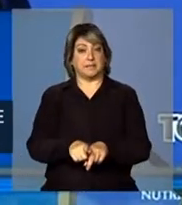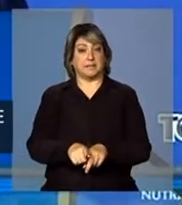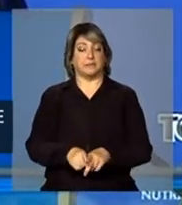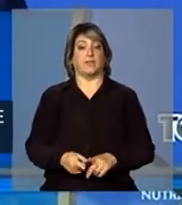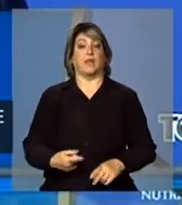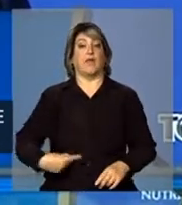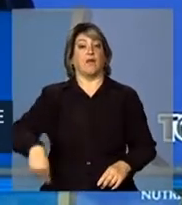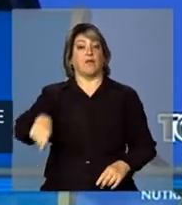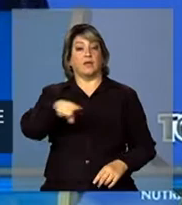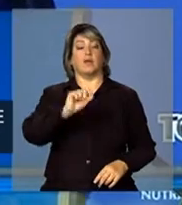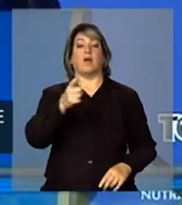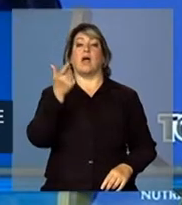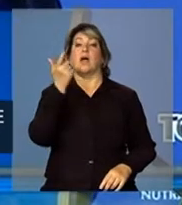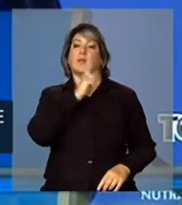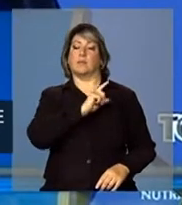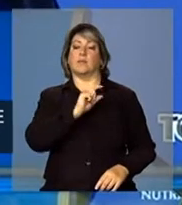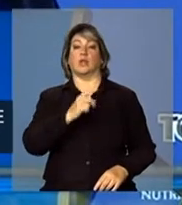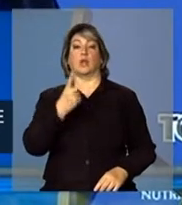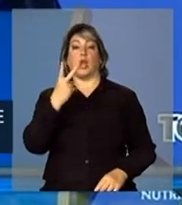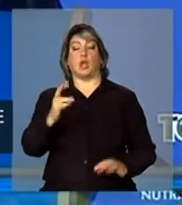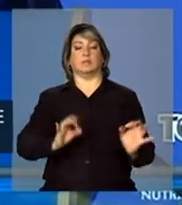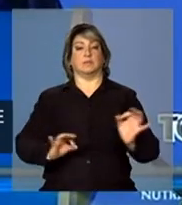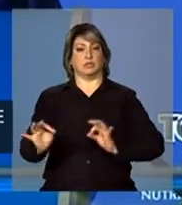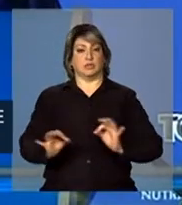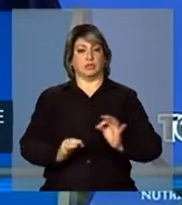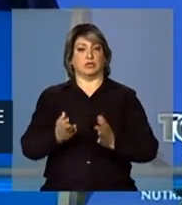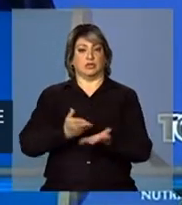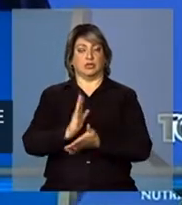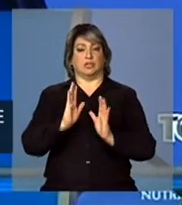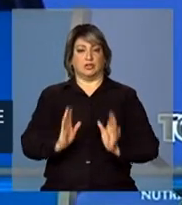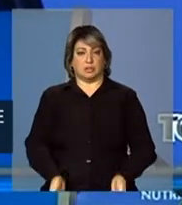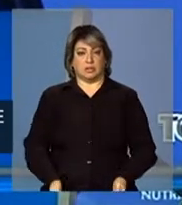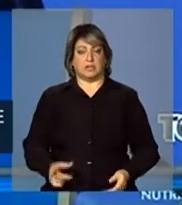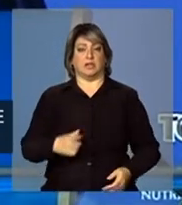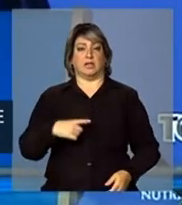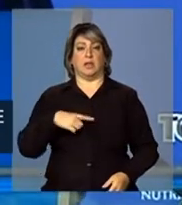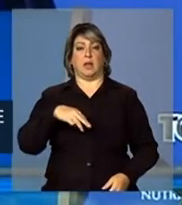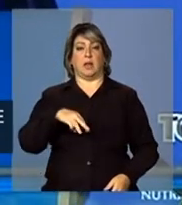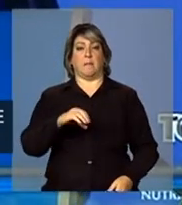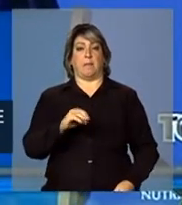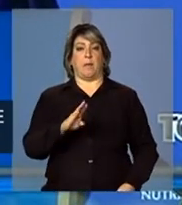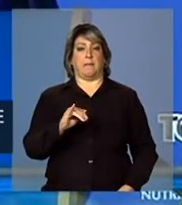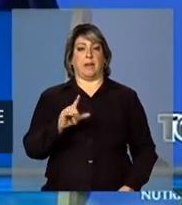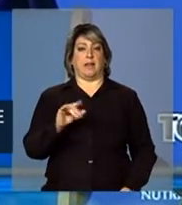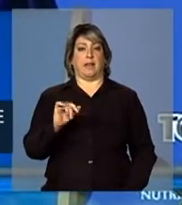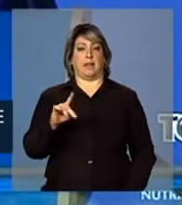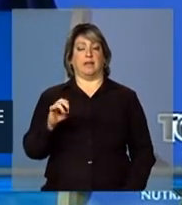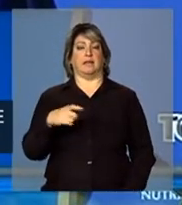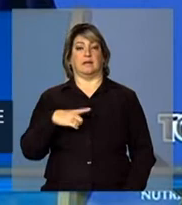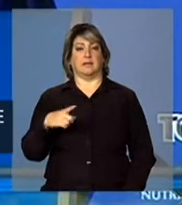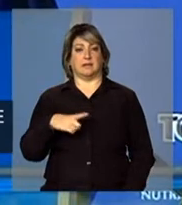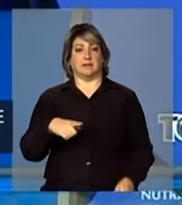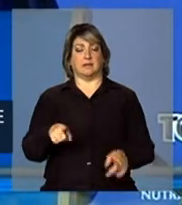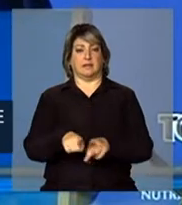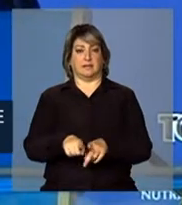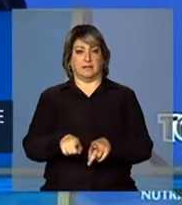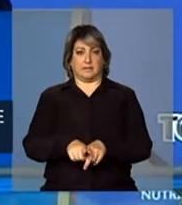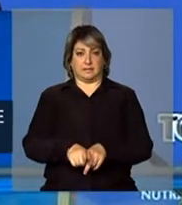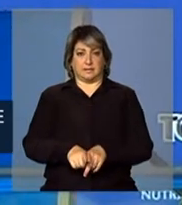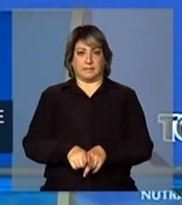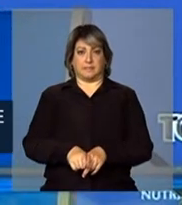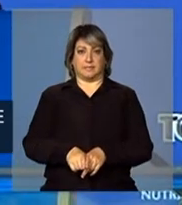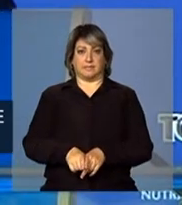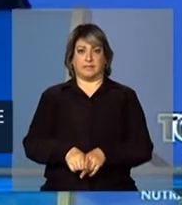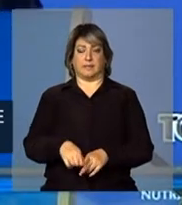vocês aprovaram dois projetos em mobilidade. Vocês aprovaram o BRT Sudeste e o BRT Sudoeste.